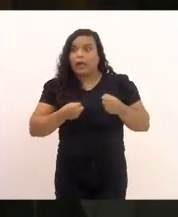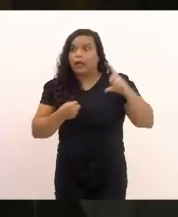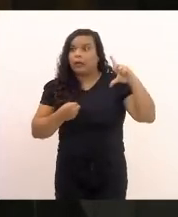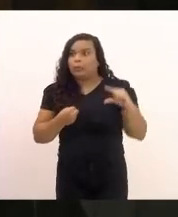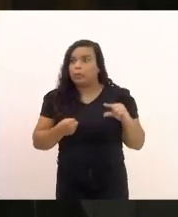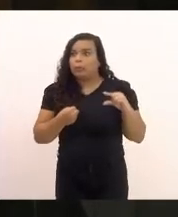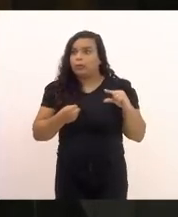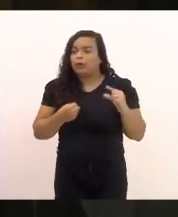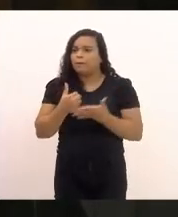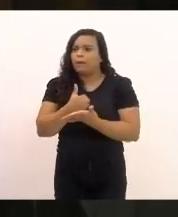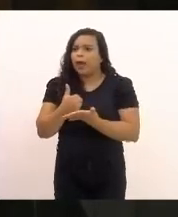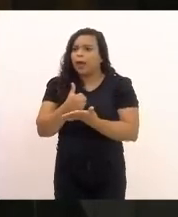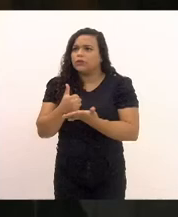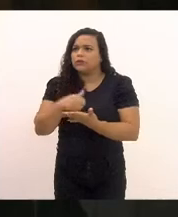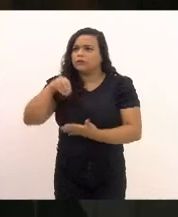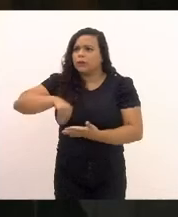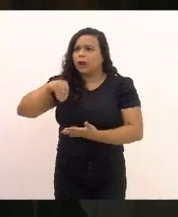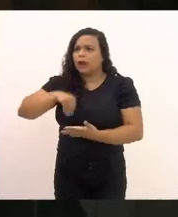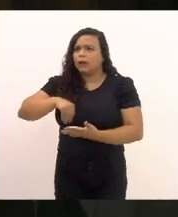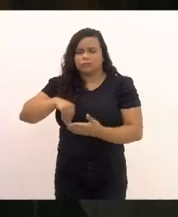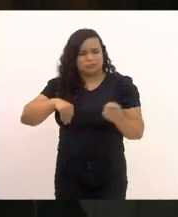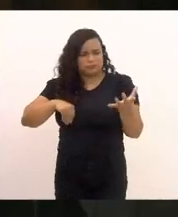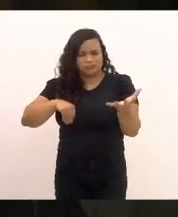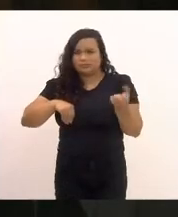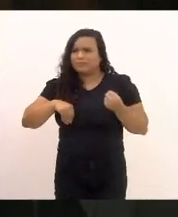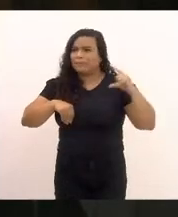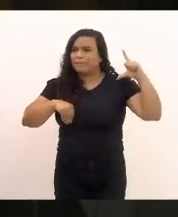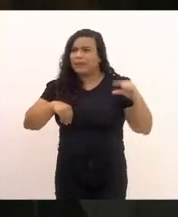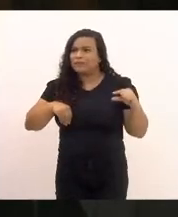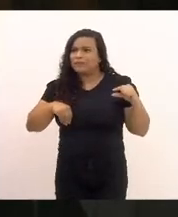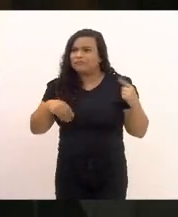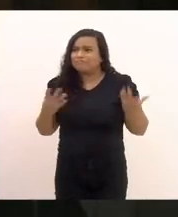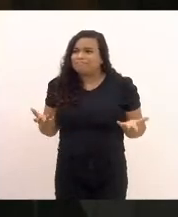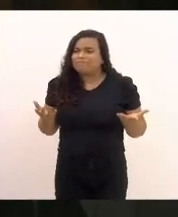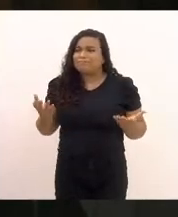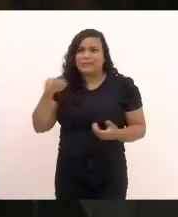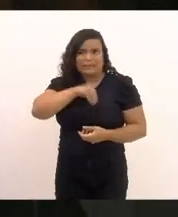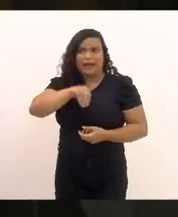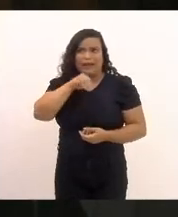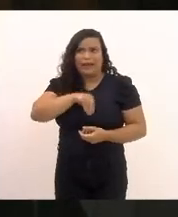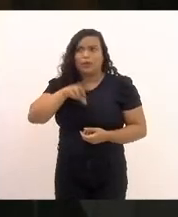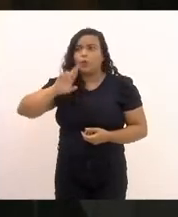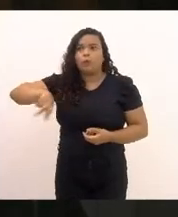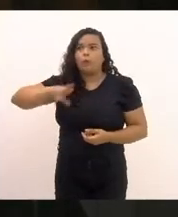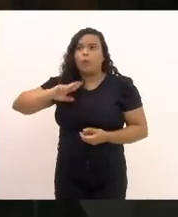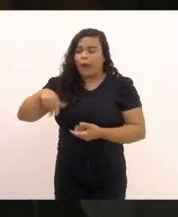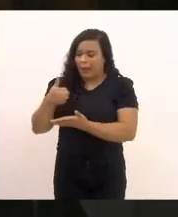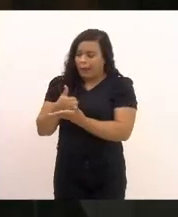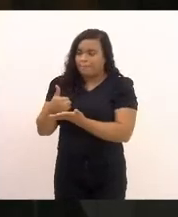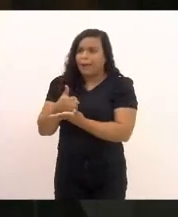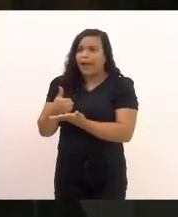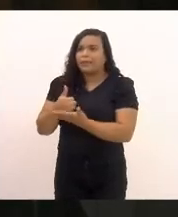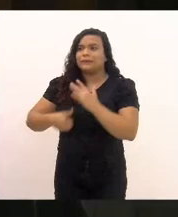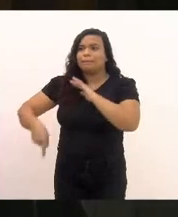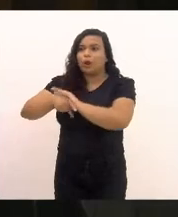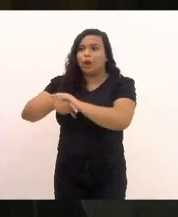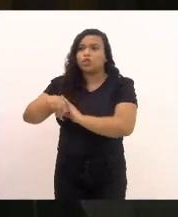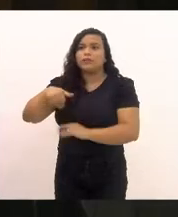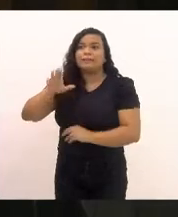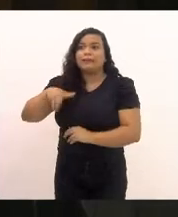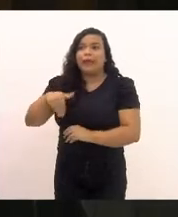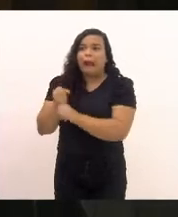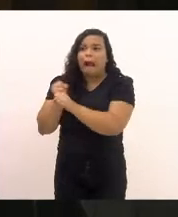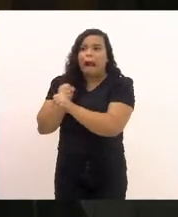é uma distorção, porque o piso, ele não é referente para quem já tem 10 anos de carreira. O piso